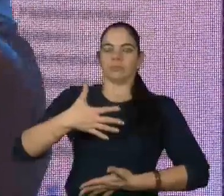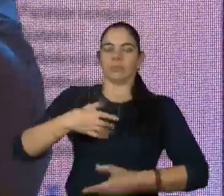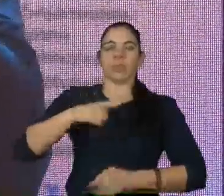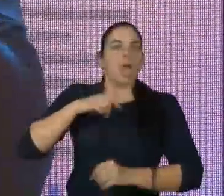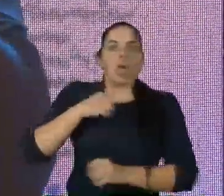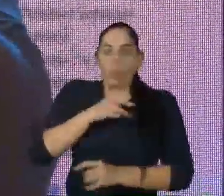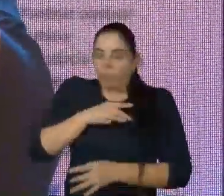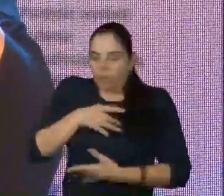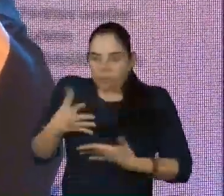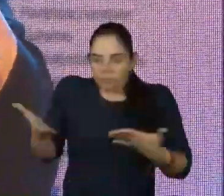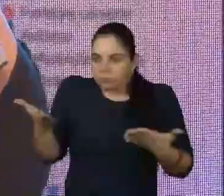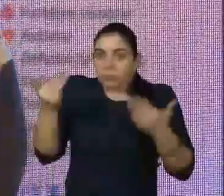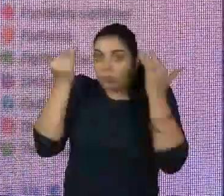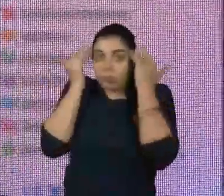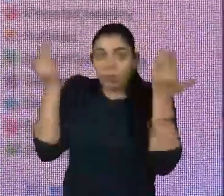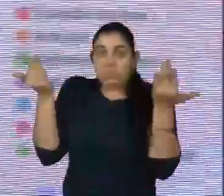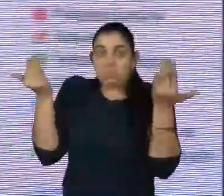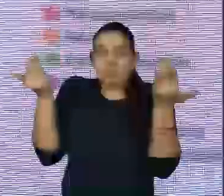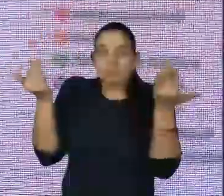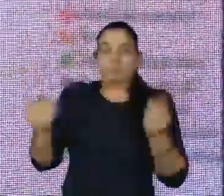Medo do desconhecido.